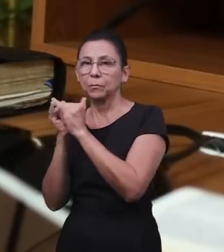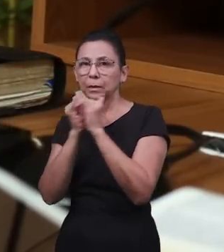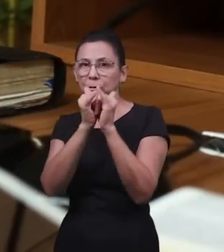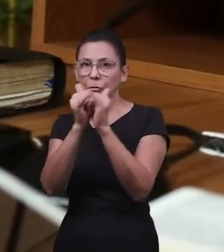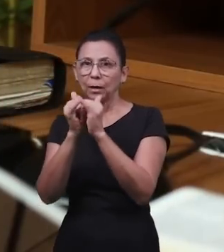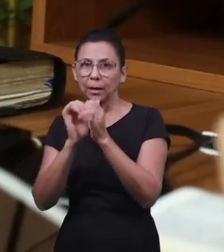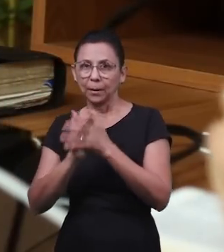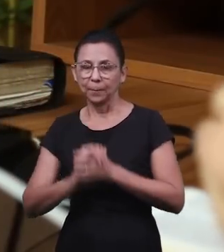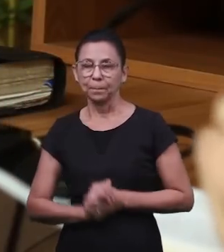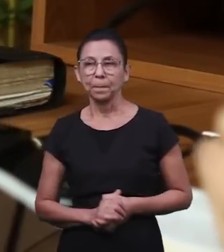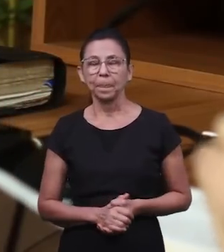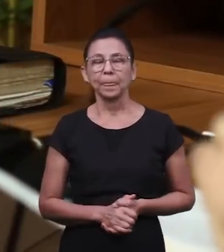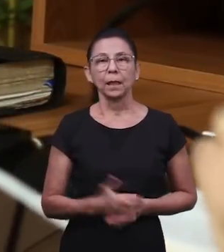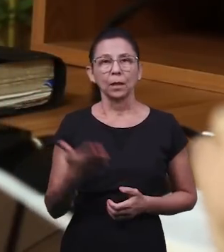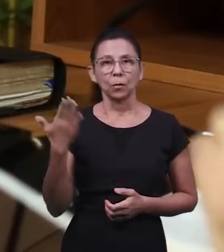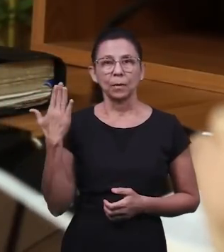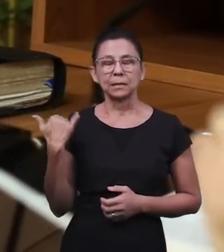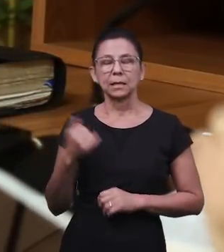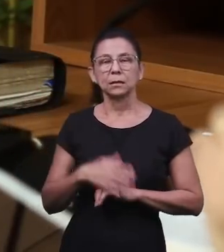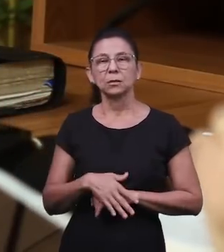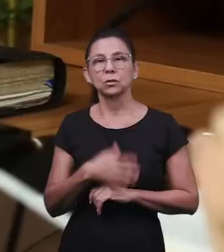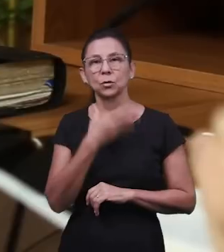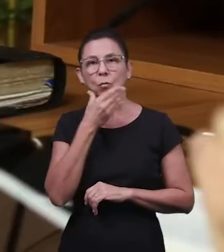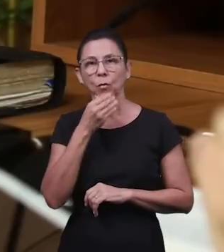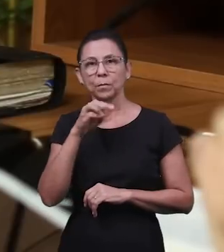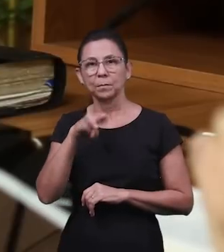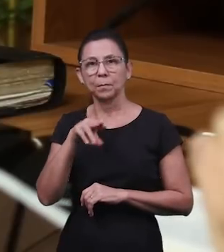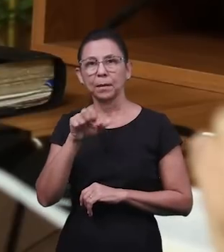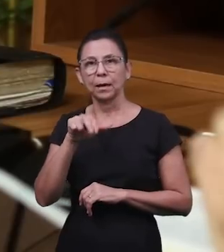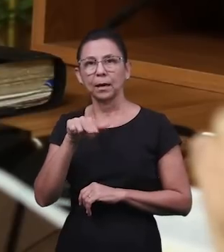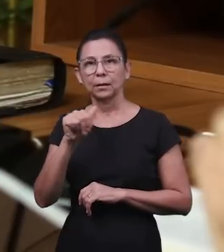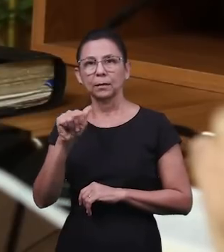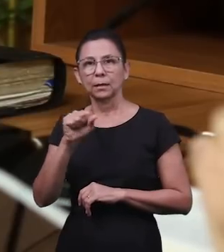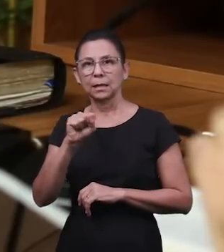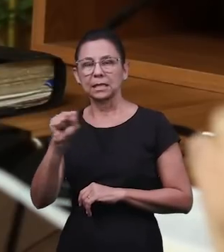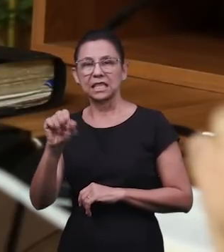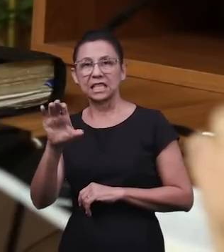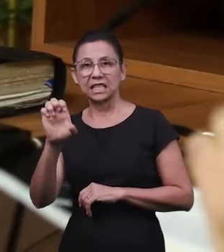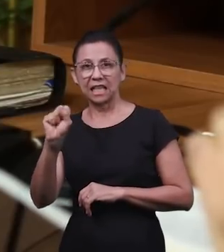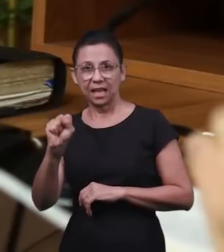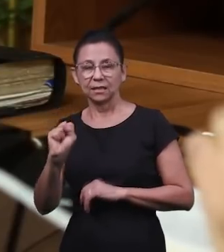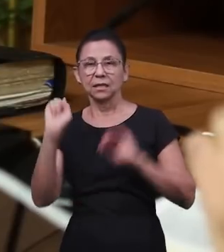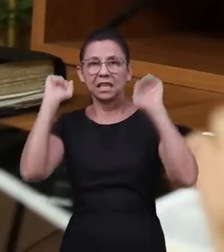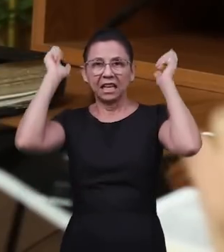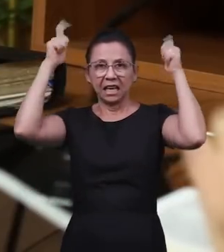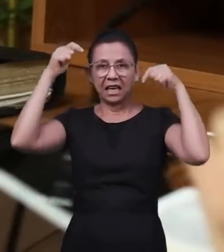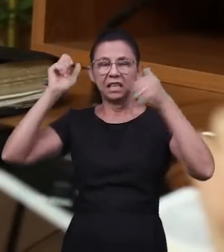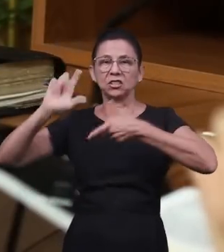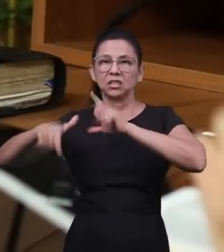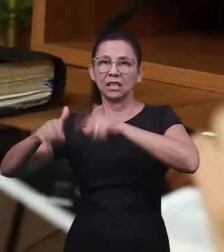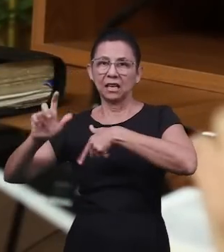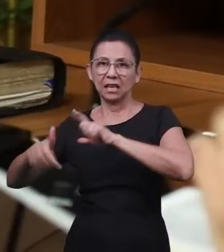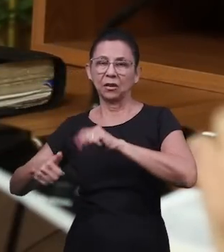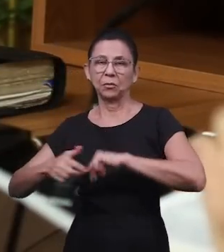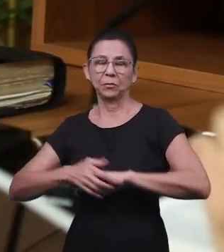Manassés, ele era o pior rei de Israel, filho de Ezequias. Ezequias teve ele